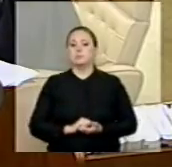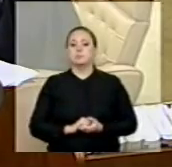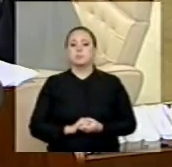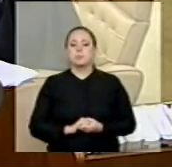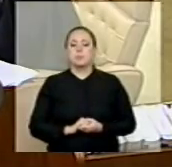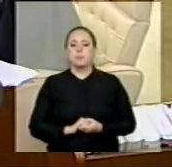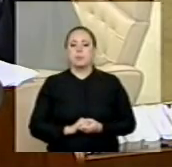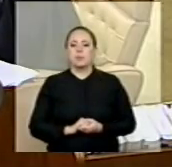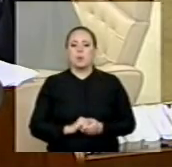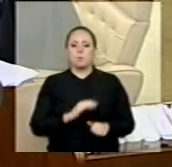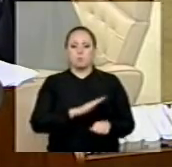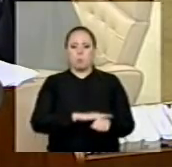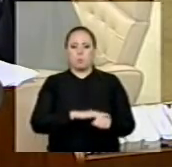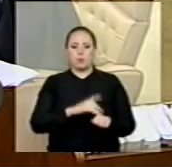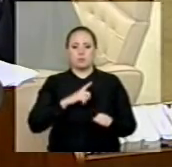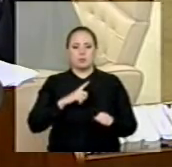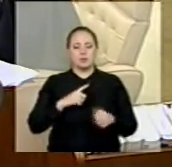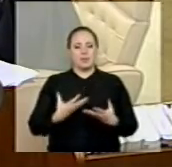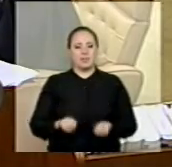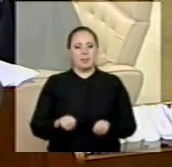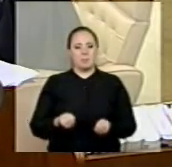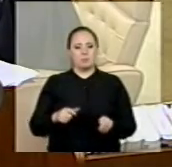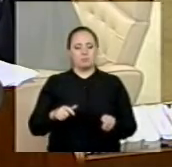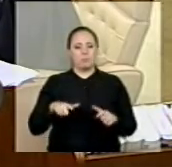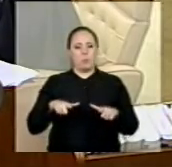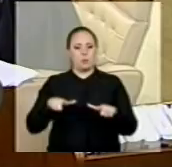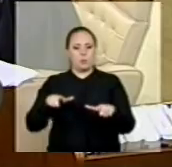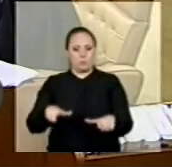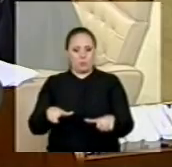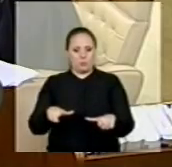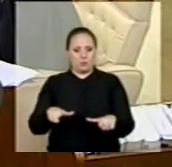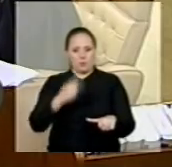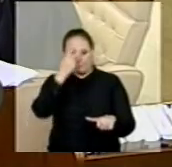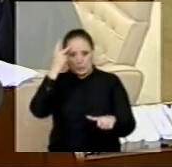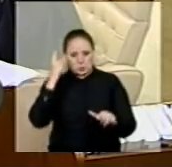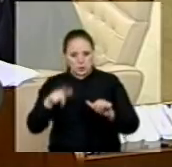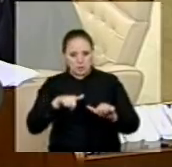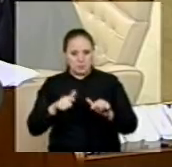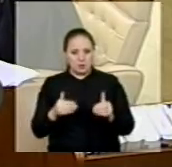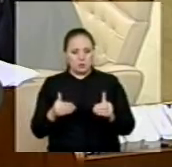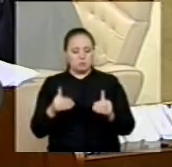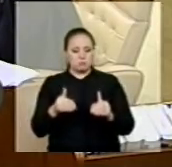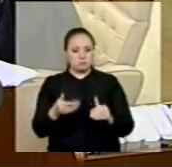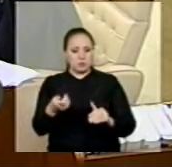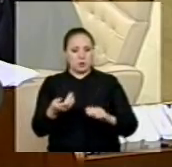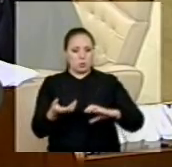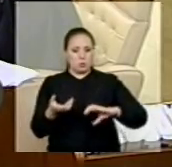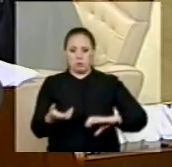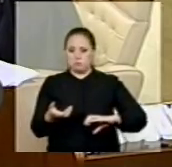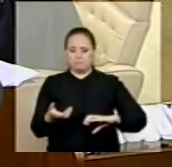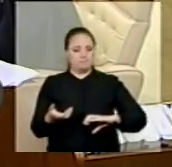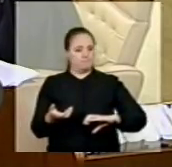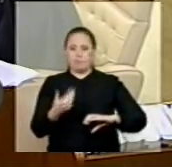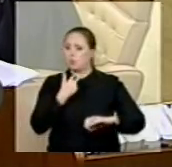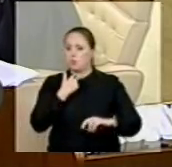do diploma, os membros do Congresso Nacional não poderão